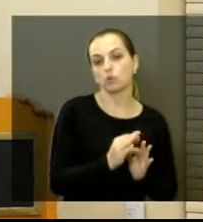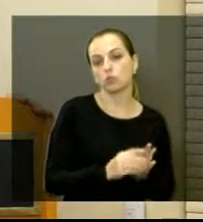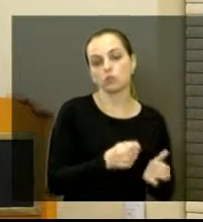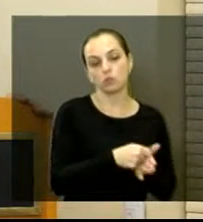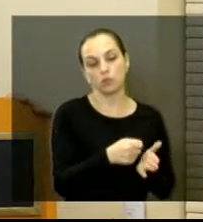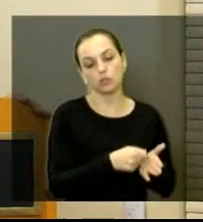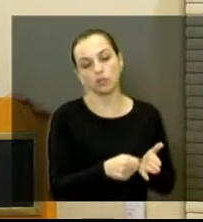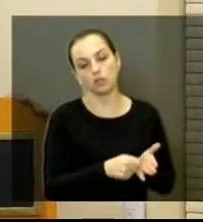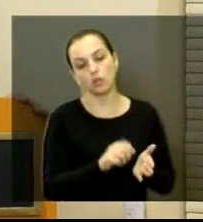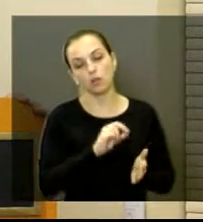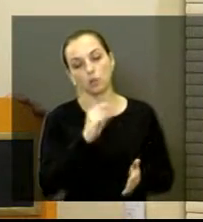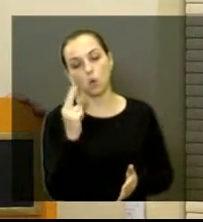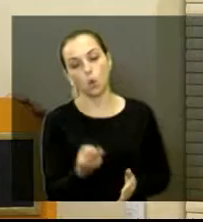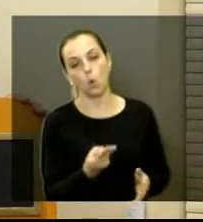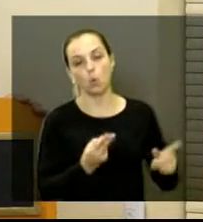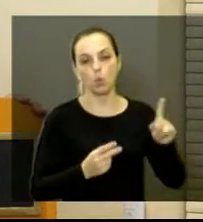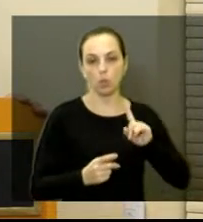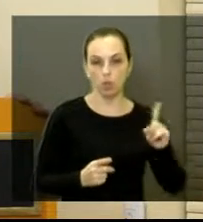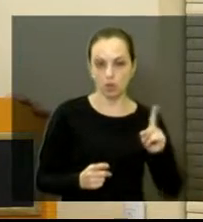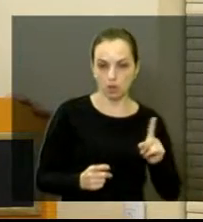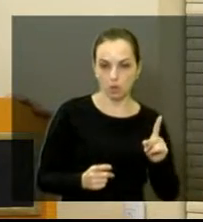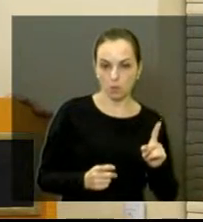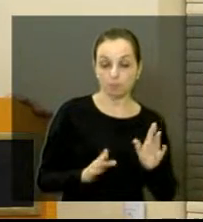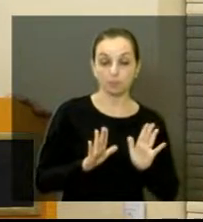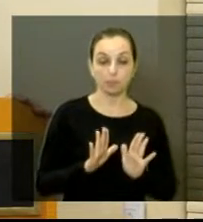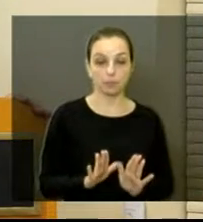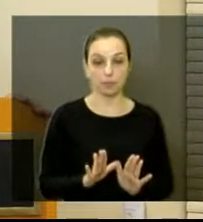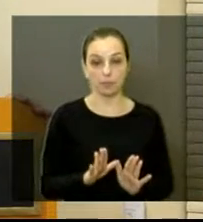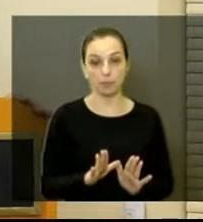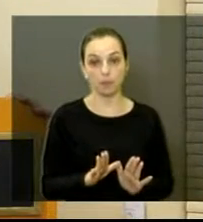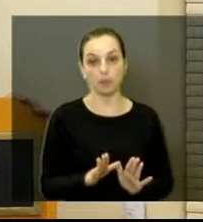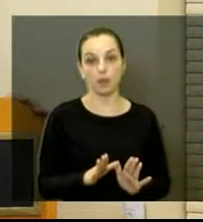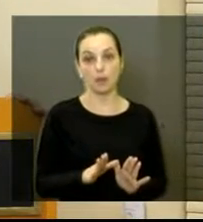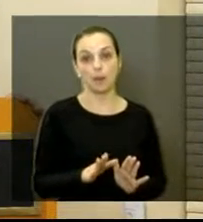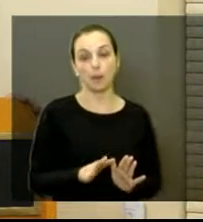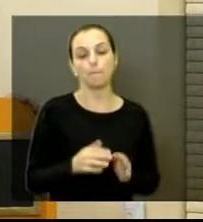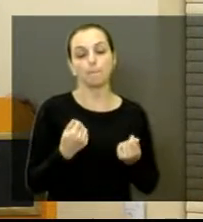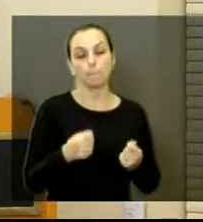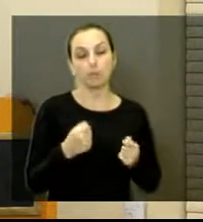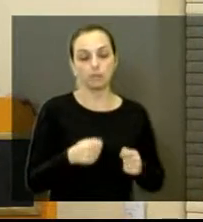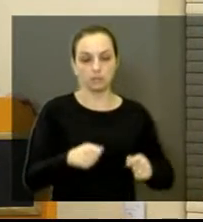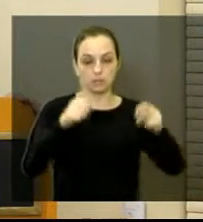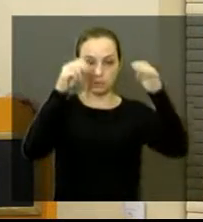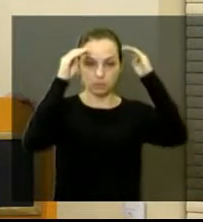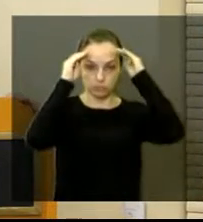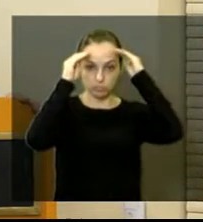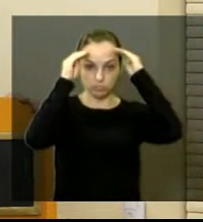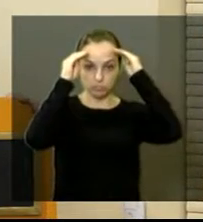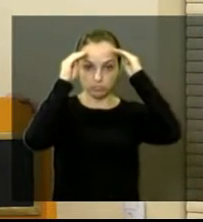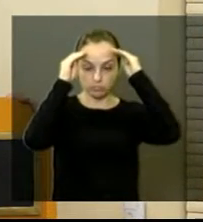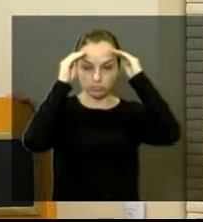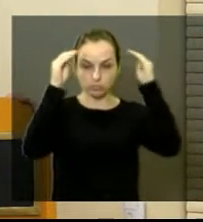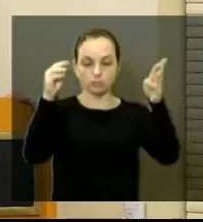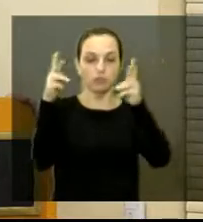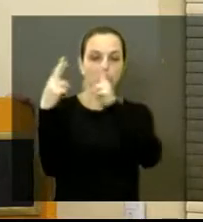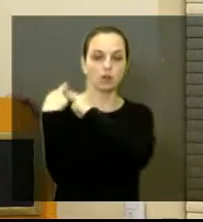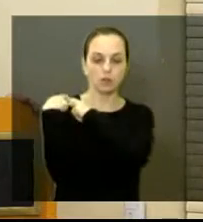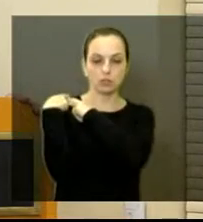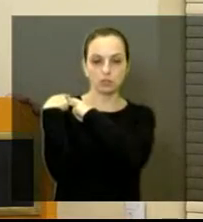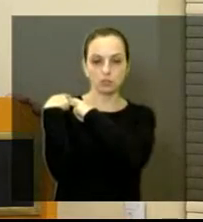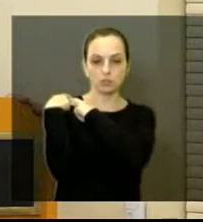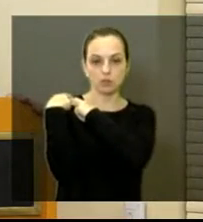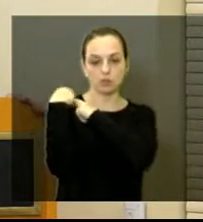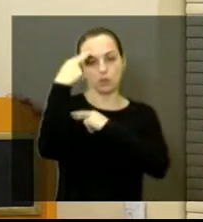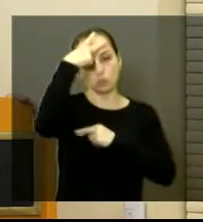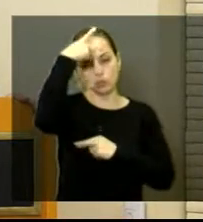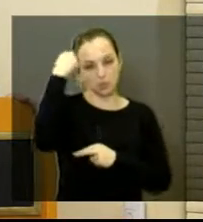sem assinatura. O fato é que alguém que imputa a responsabilidade somente do prefeito, o prefeito